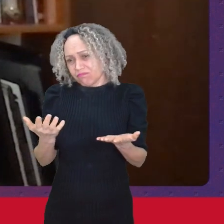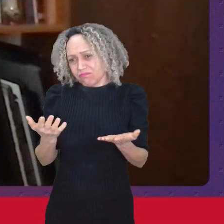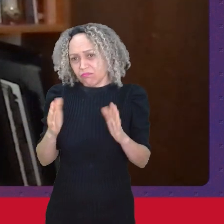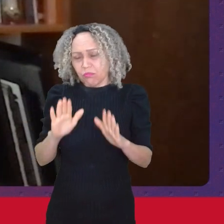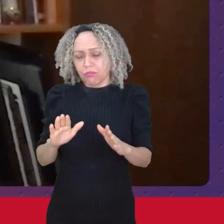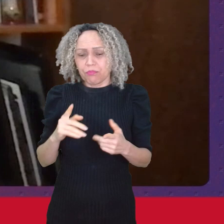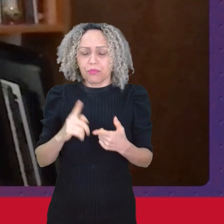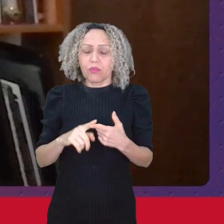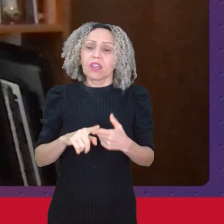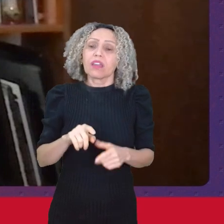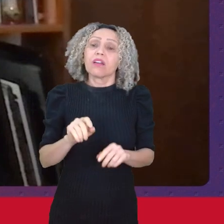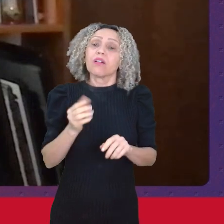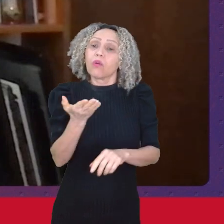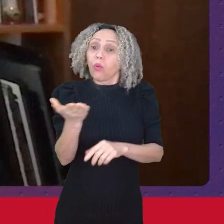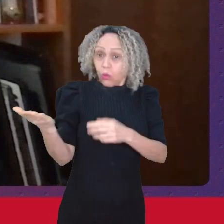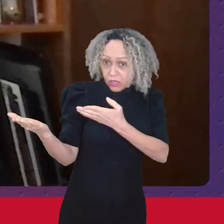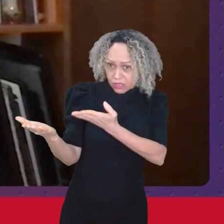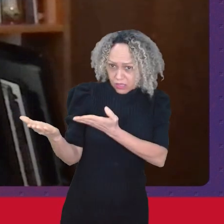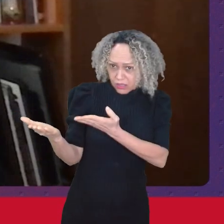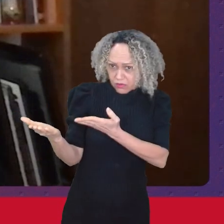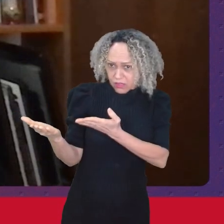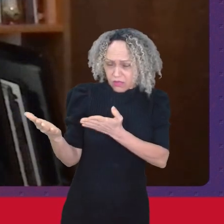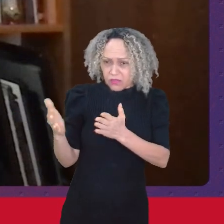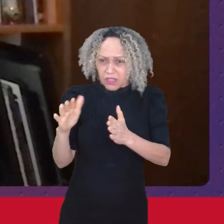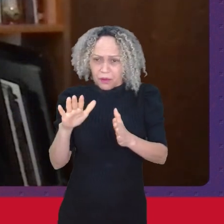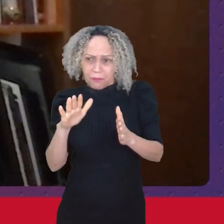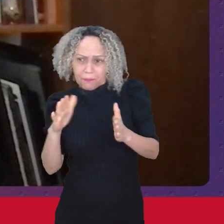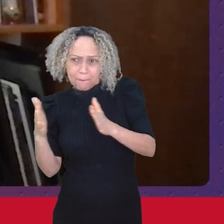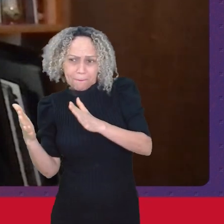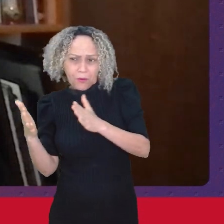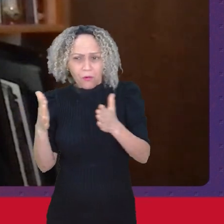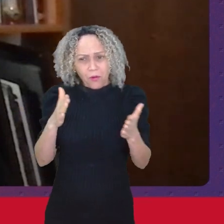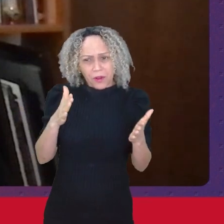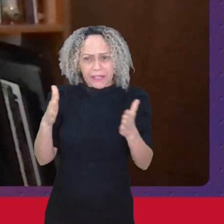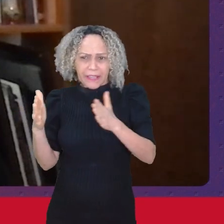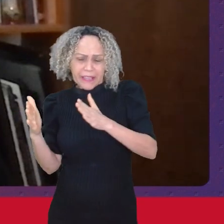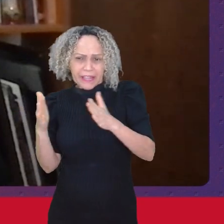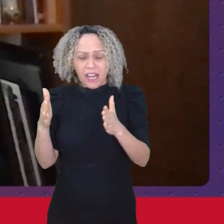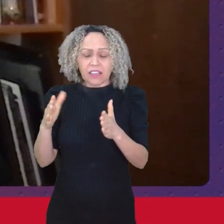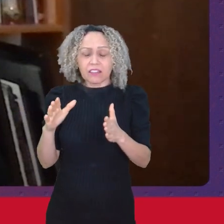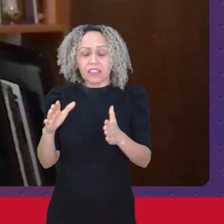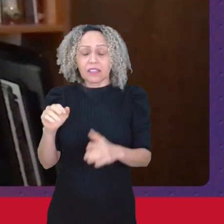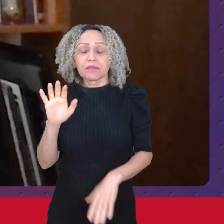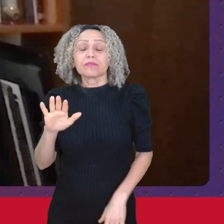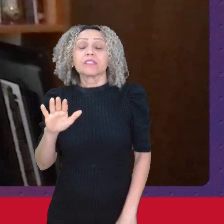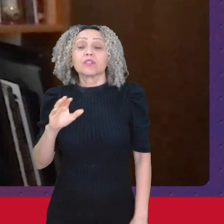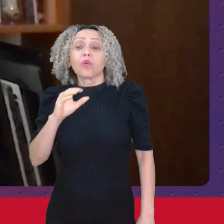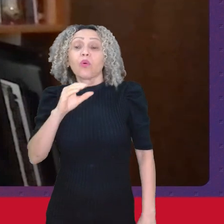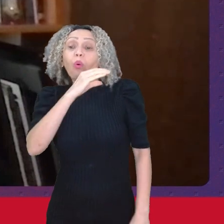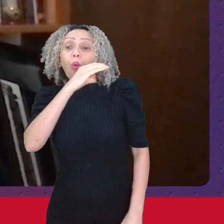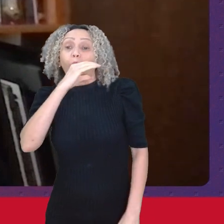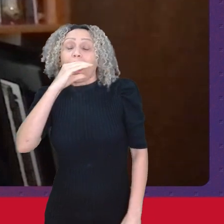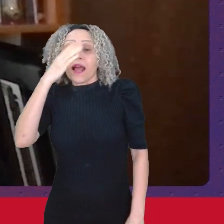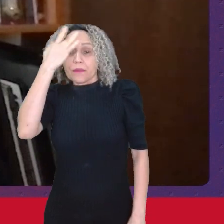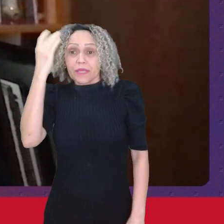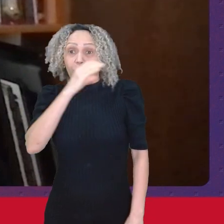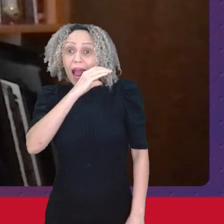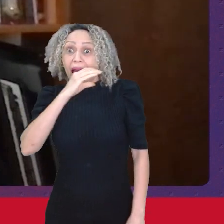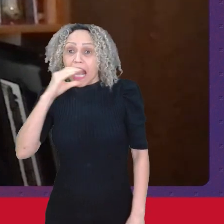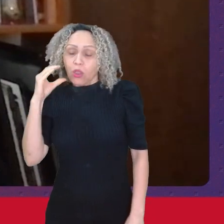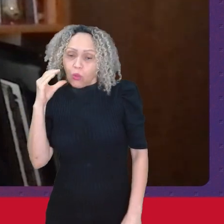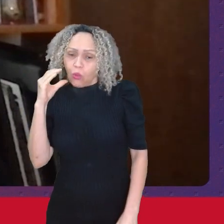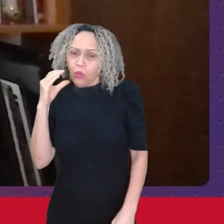de insegurança alimentar moderada, que é quando os adultos começam a pular refeições, então as pessoas não fazem todas